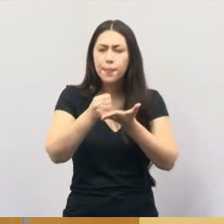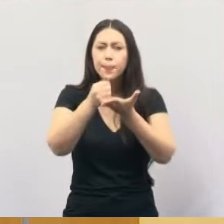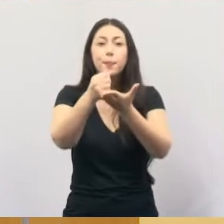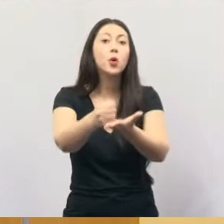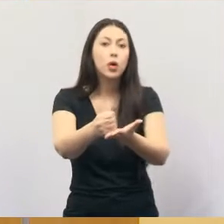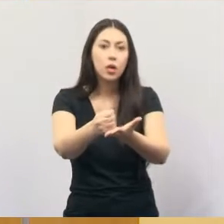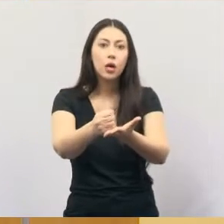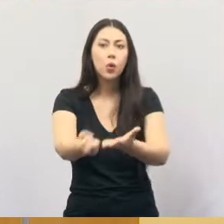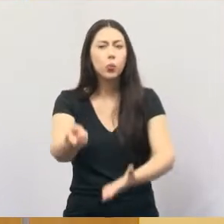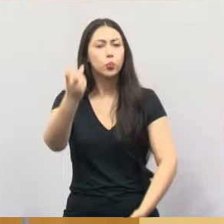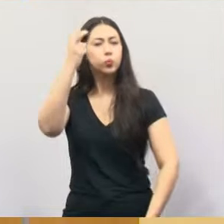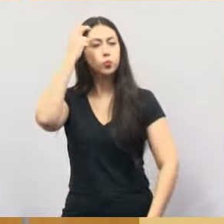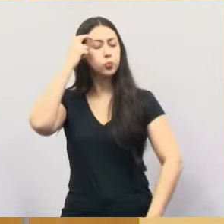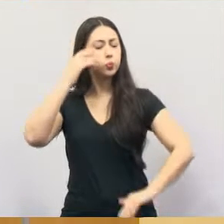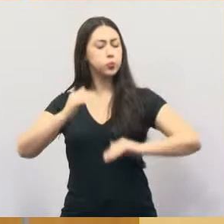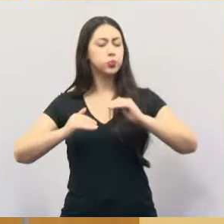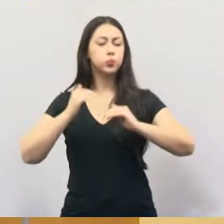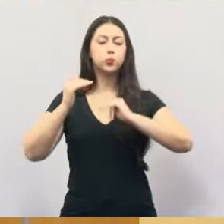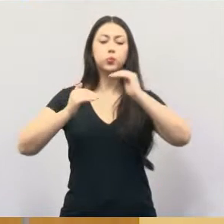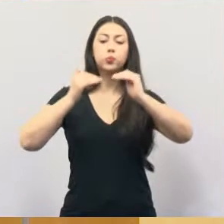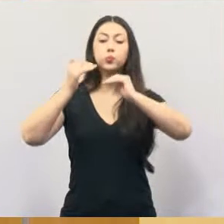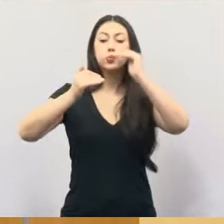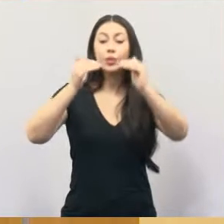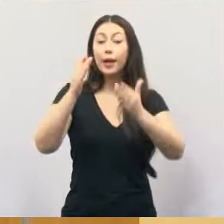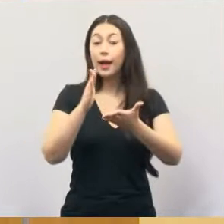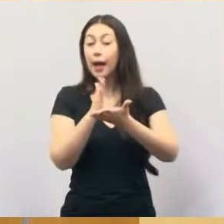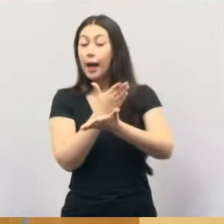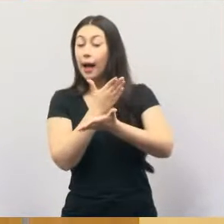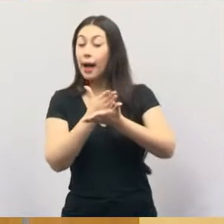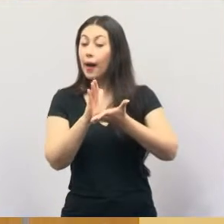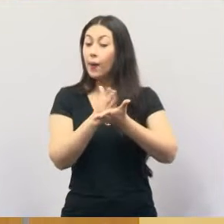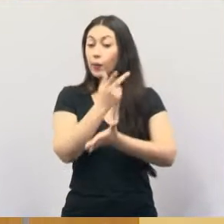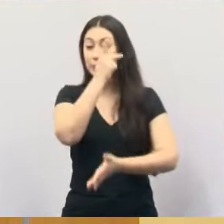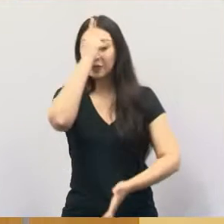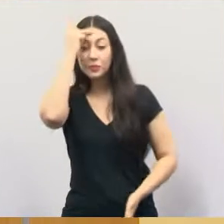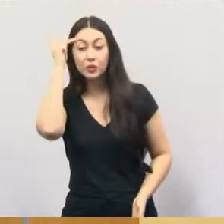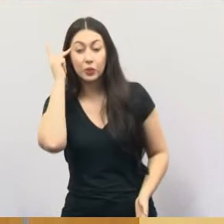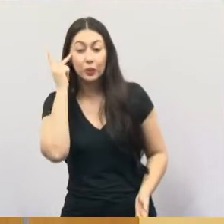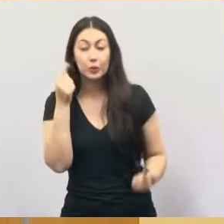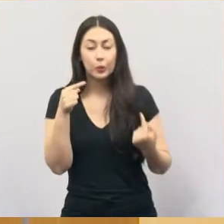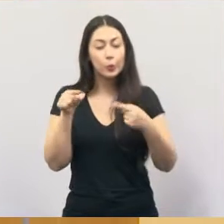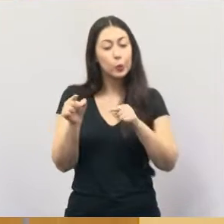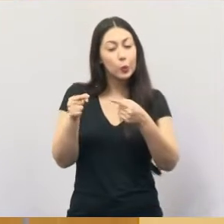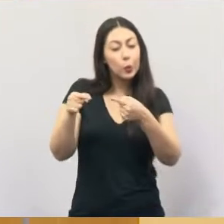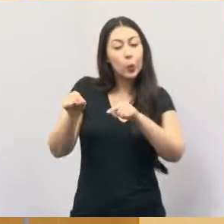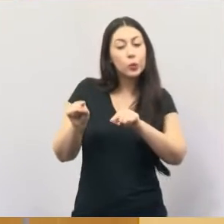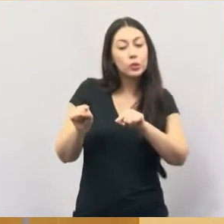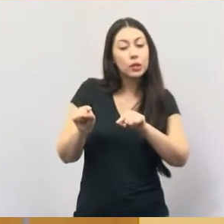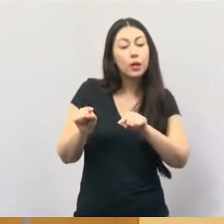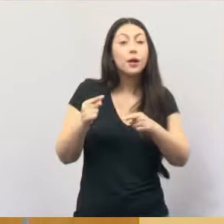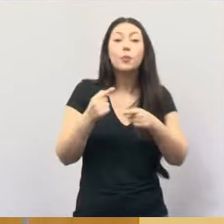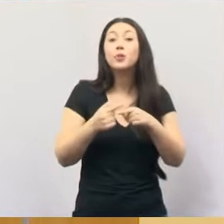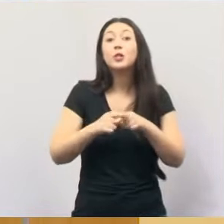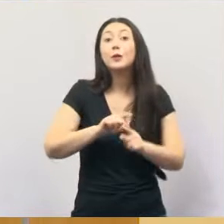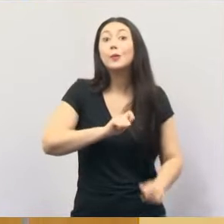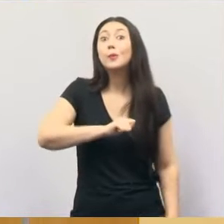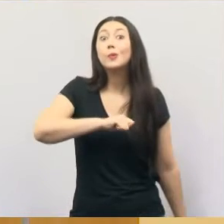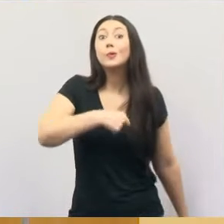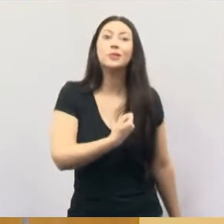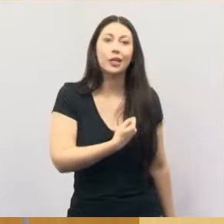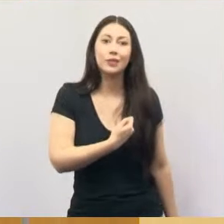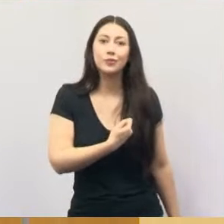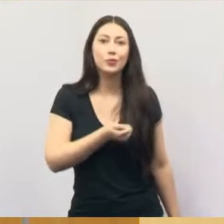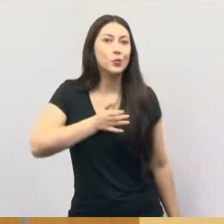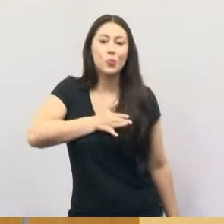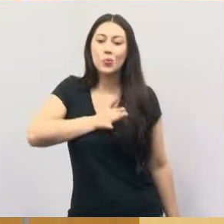o crescimento e o fortalecimento da cultura, há alguns, né, que se insurgem contra, porque odeiam